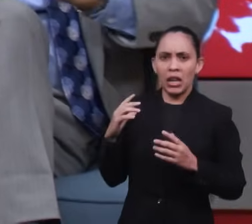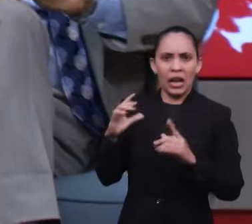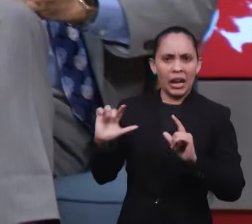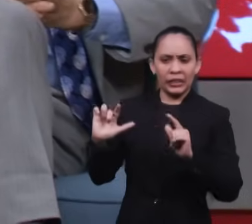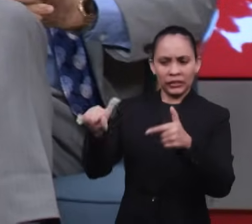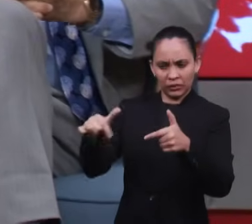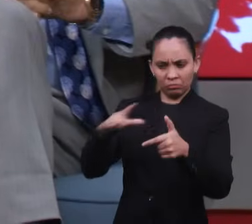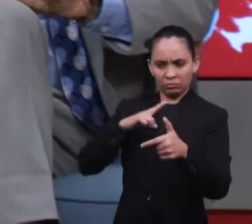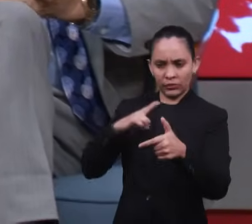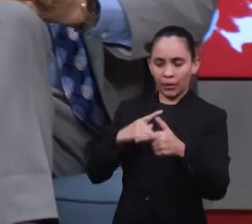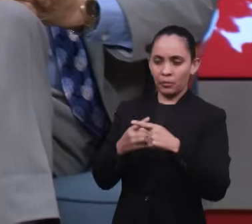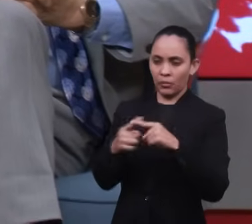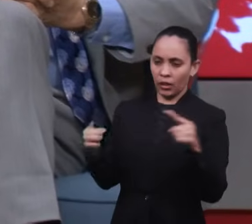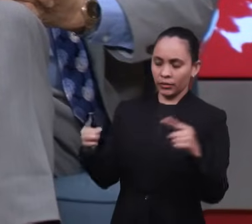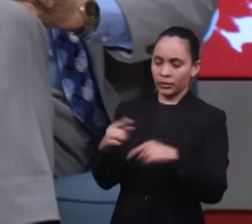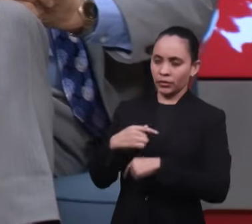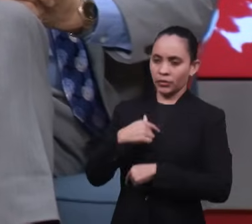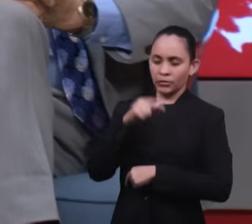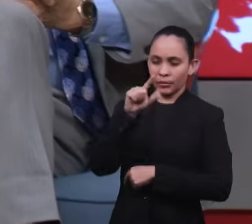pode acontecer?